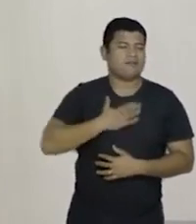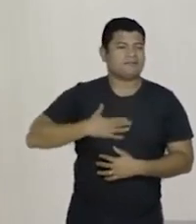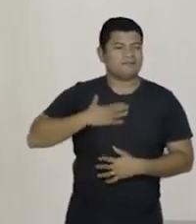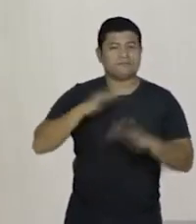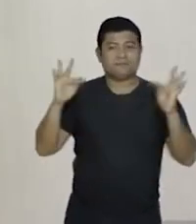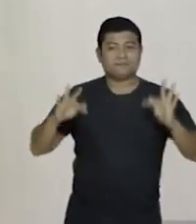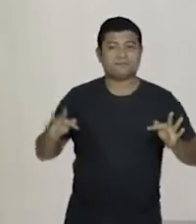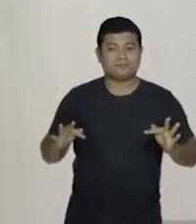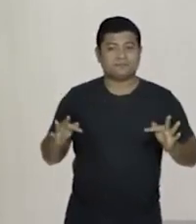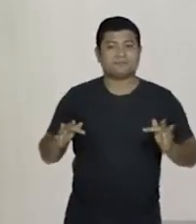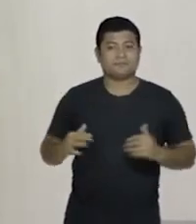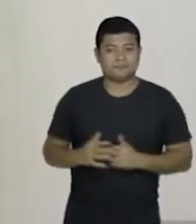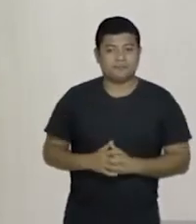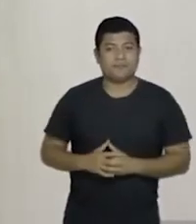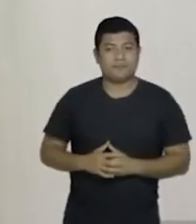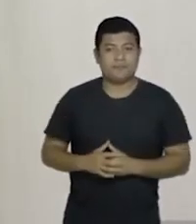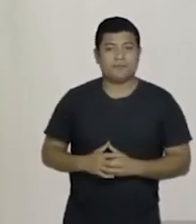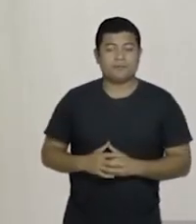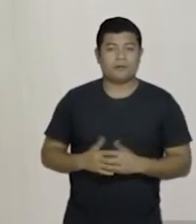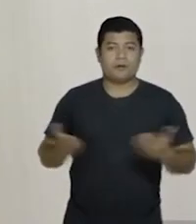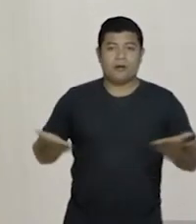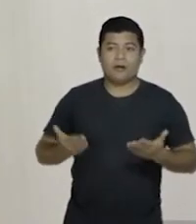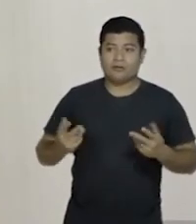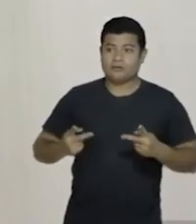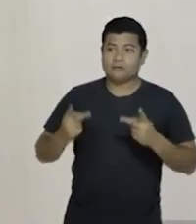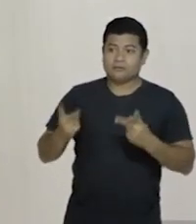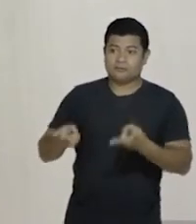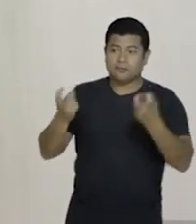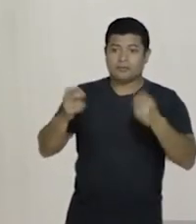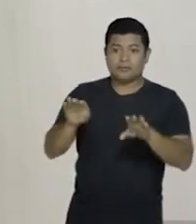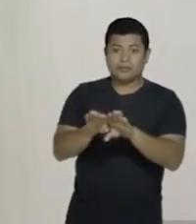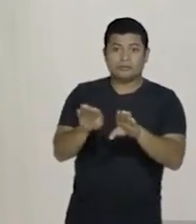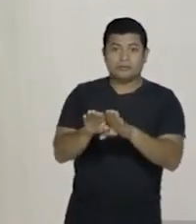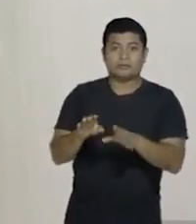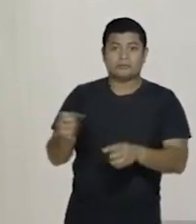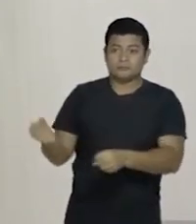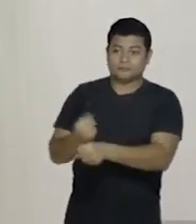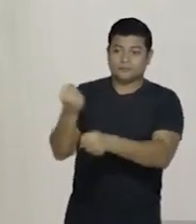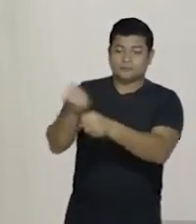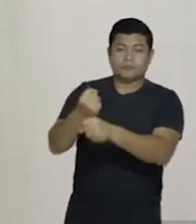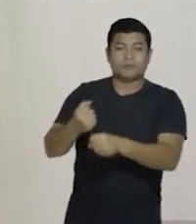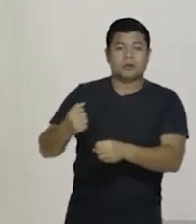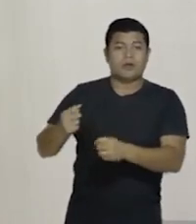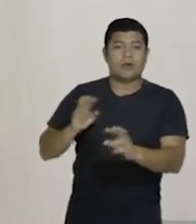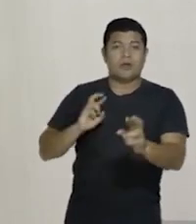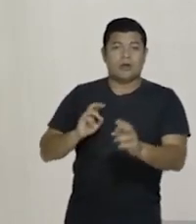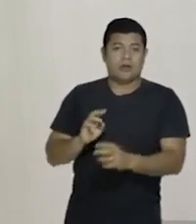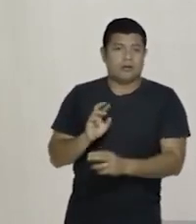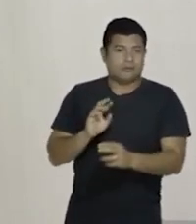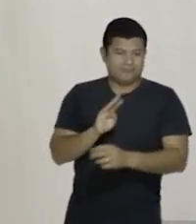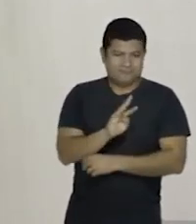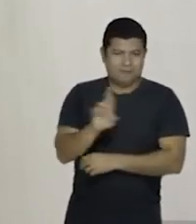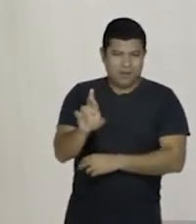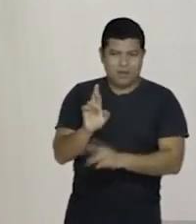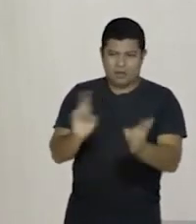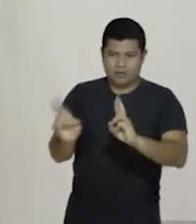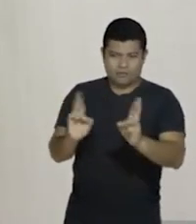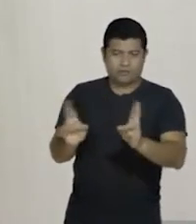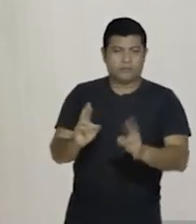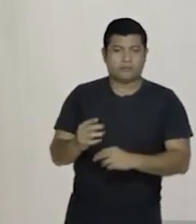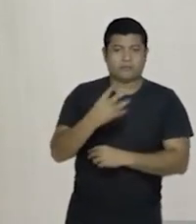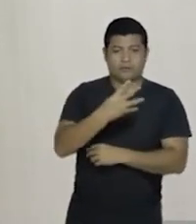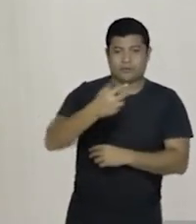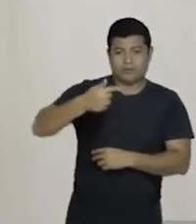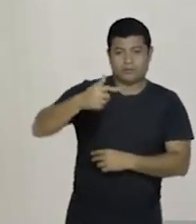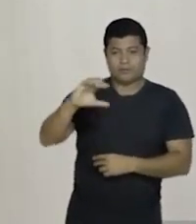do governador do Estado agora as obras também na nossa 470 estão andando Deputado Atílio como